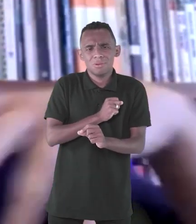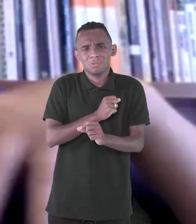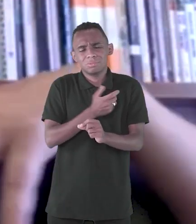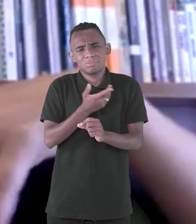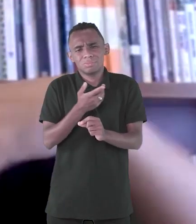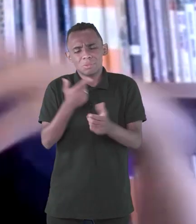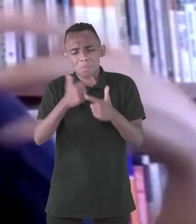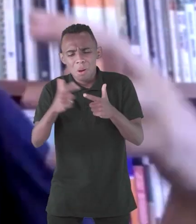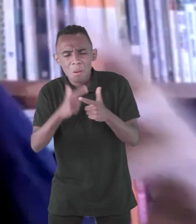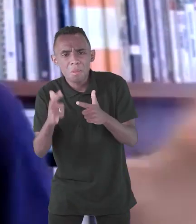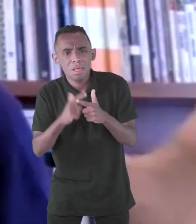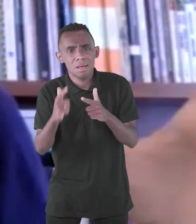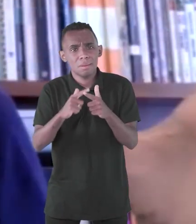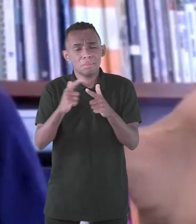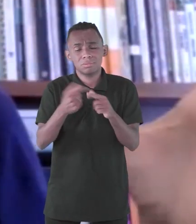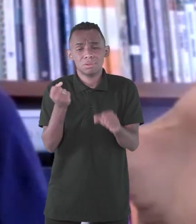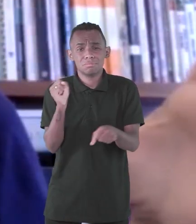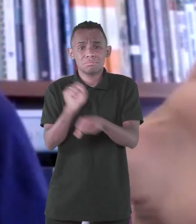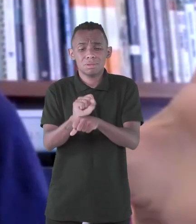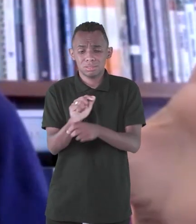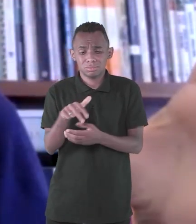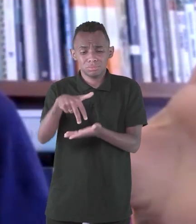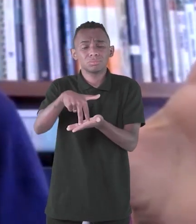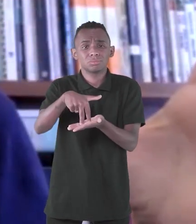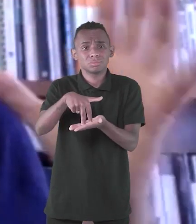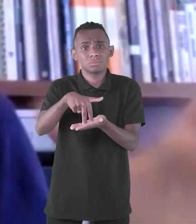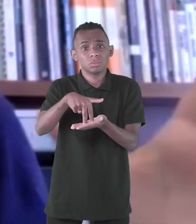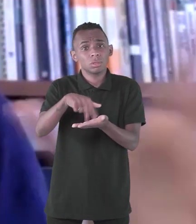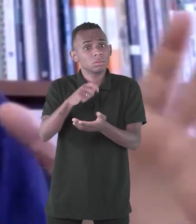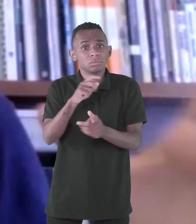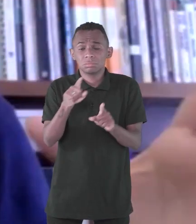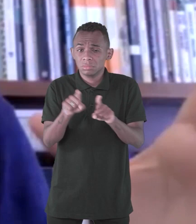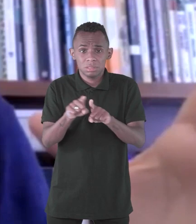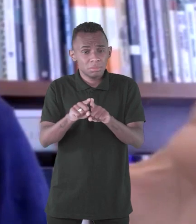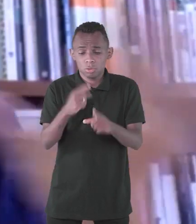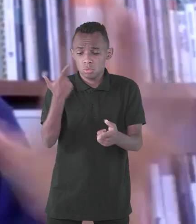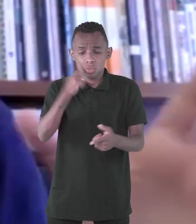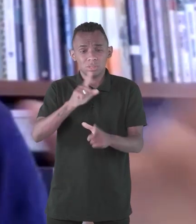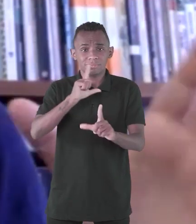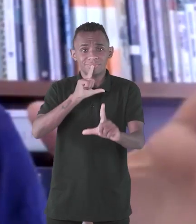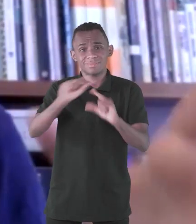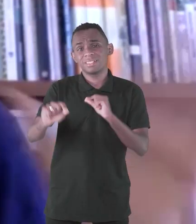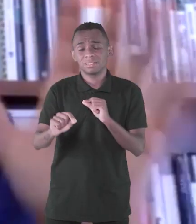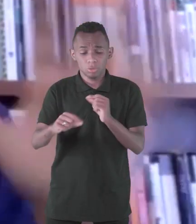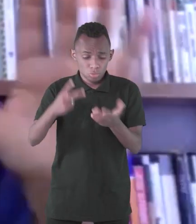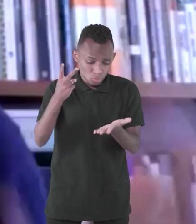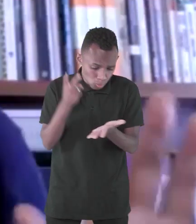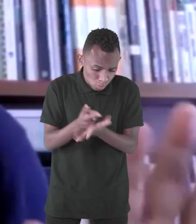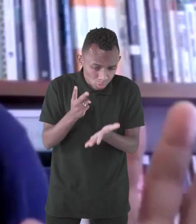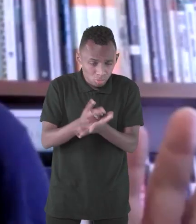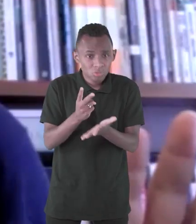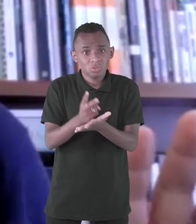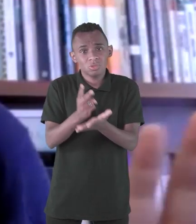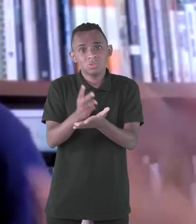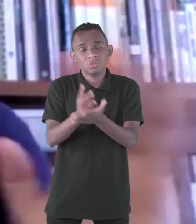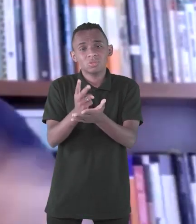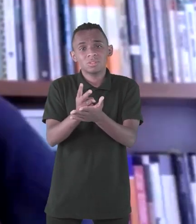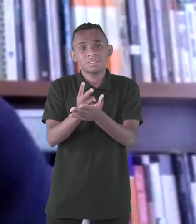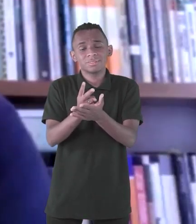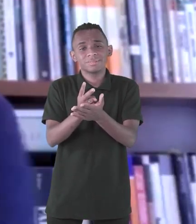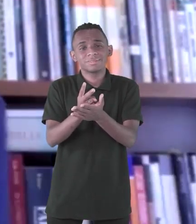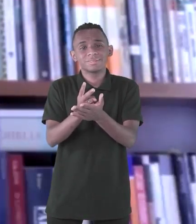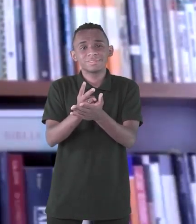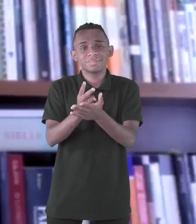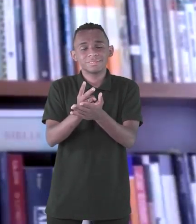desamores e tantos problemas que ele fica parado ali. Eu também não consegui sair dali. Eu fiquei empacada naquele portão, não